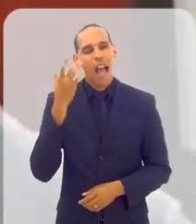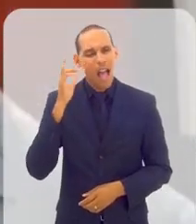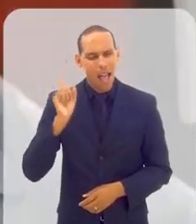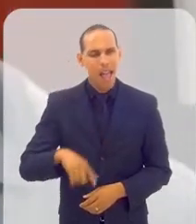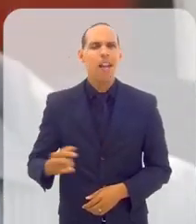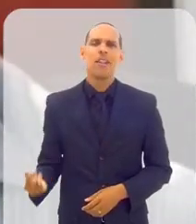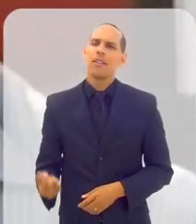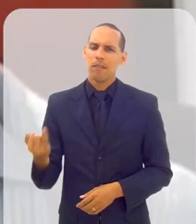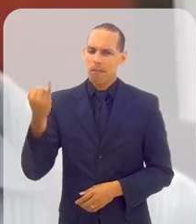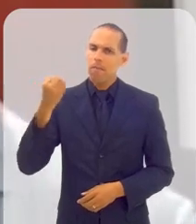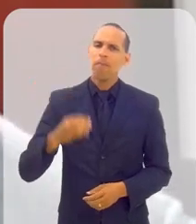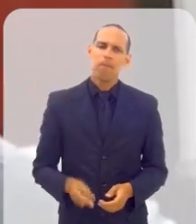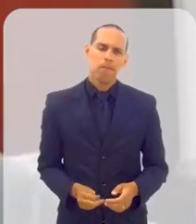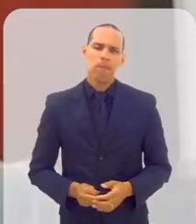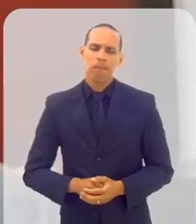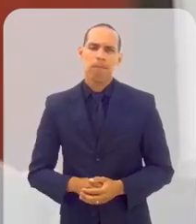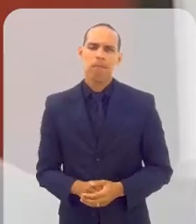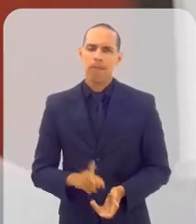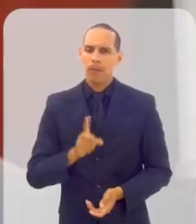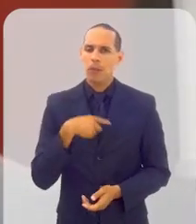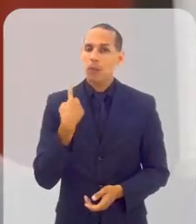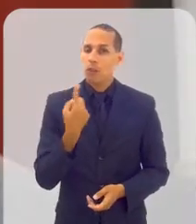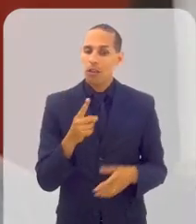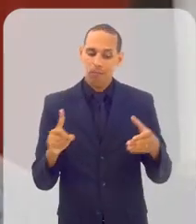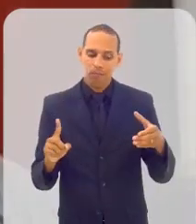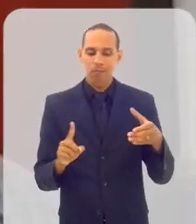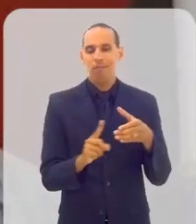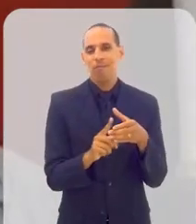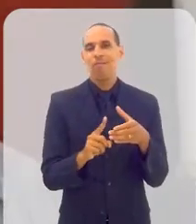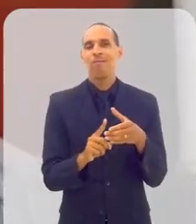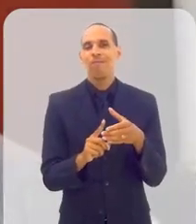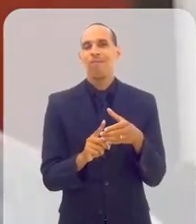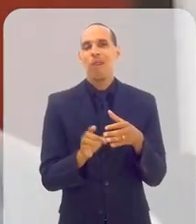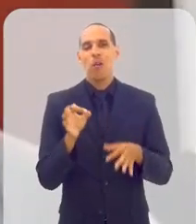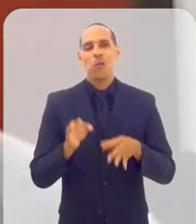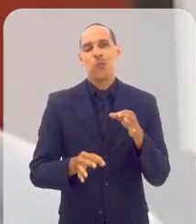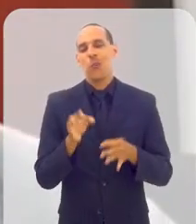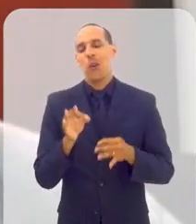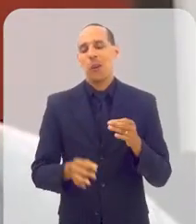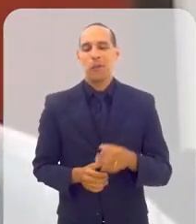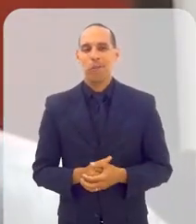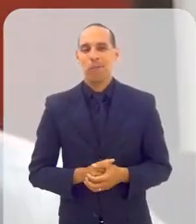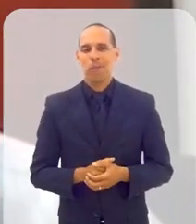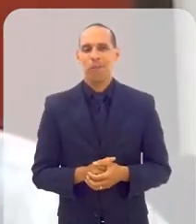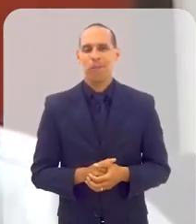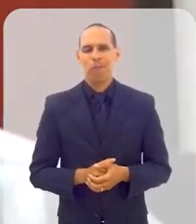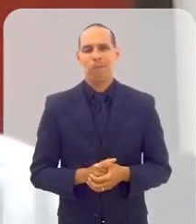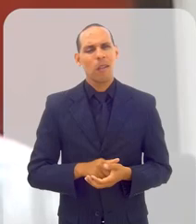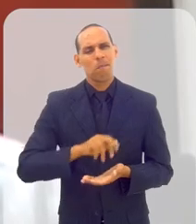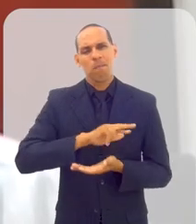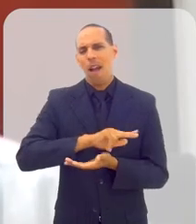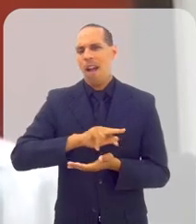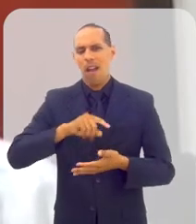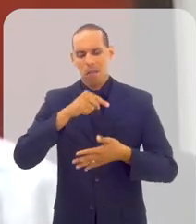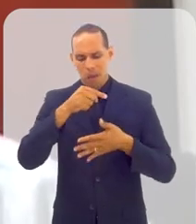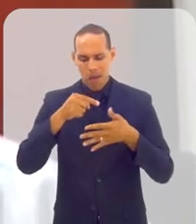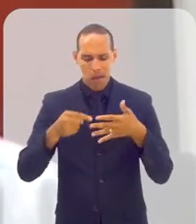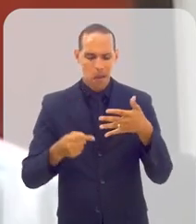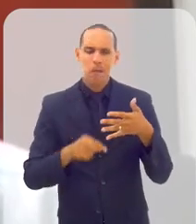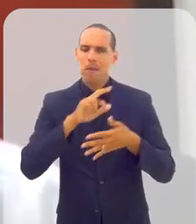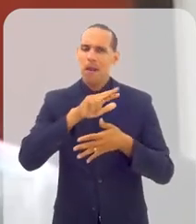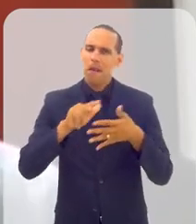A gente julga que é importantíssimo a gente estar nesse fórum, em vários sentidos,